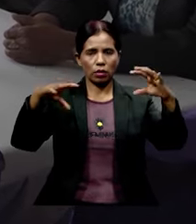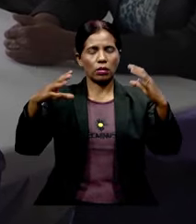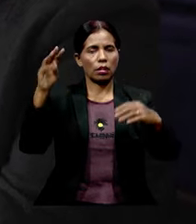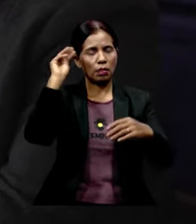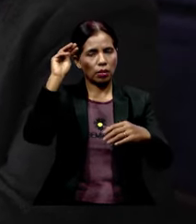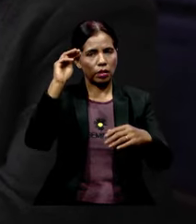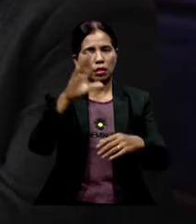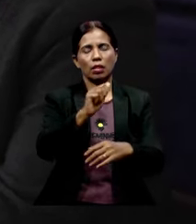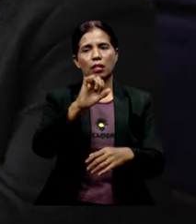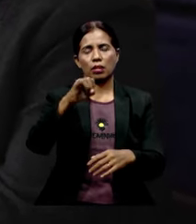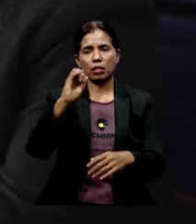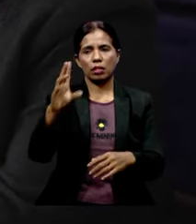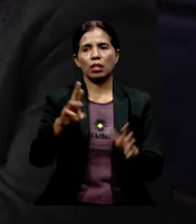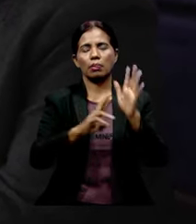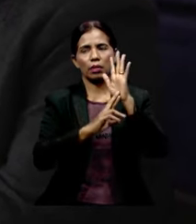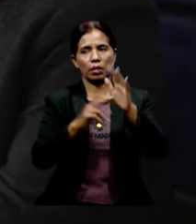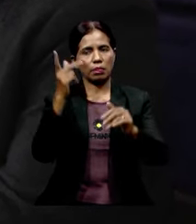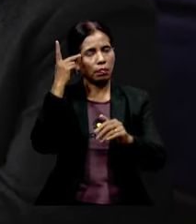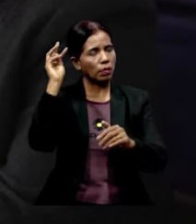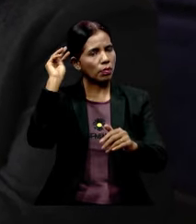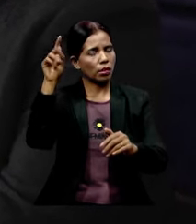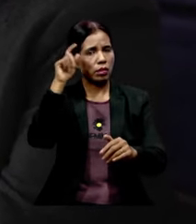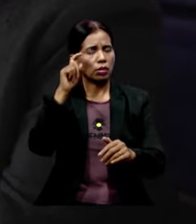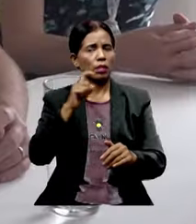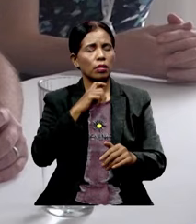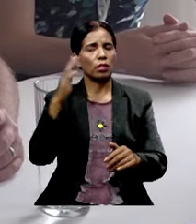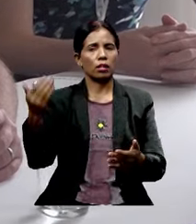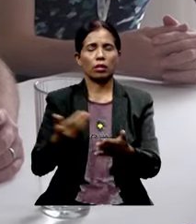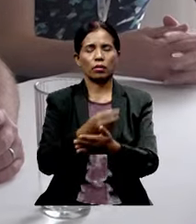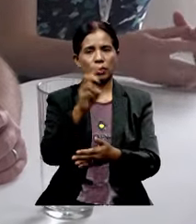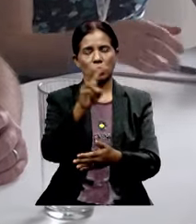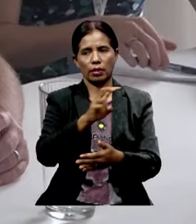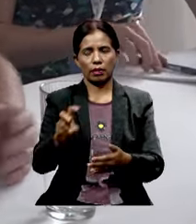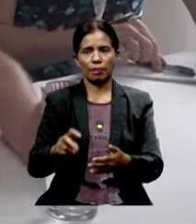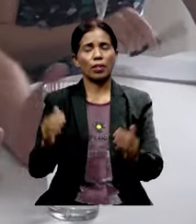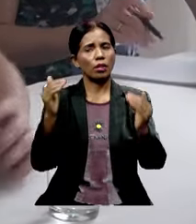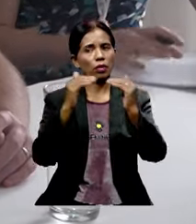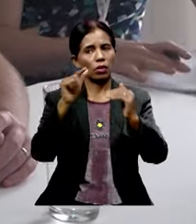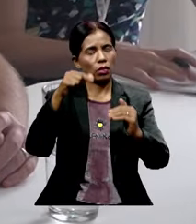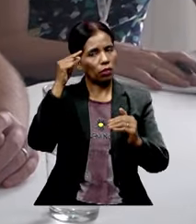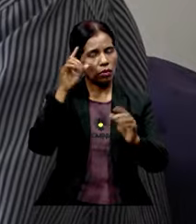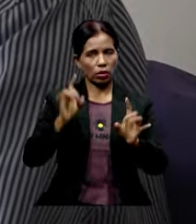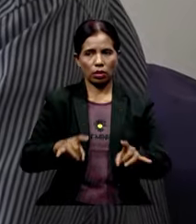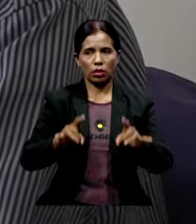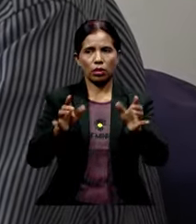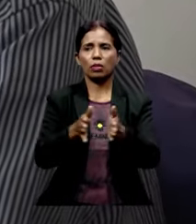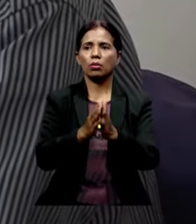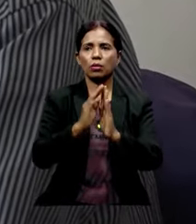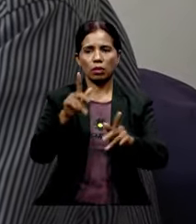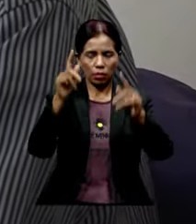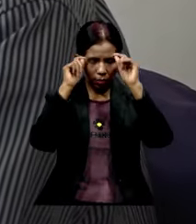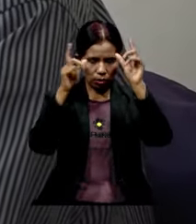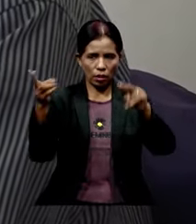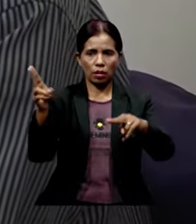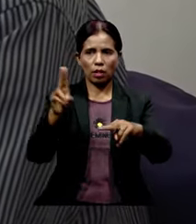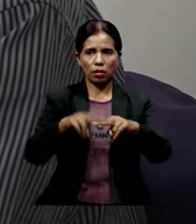Aziu Pereira, que representa Primeiro-Ministro, Kairala Sanana Guzmão, e a Nova Zelândia. E a Sormutune, governante australiano, husu Timor-Leste, atualmente